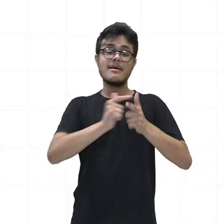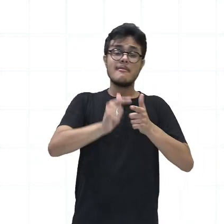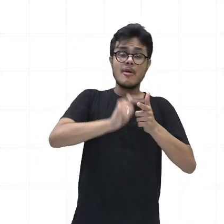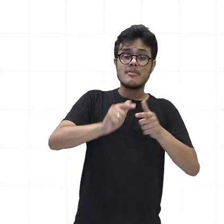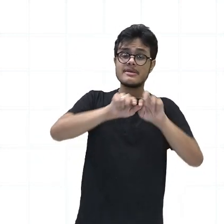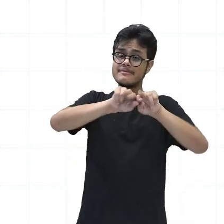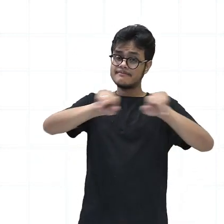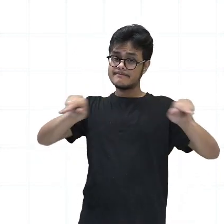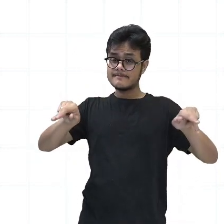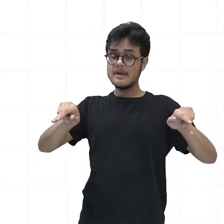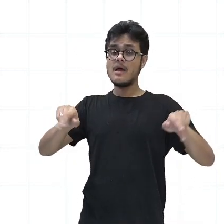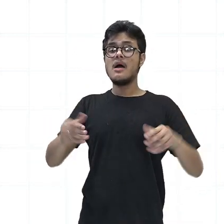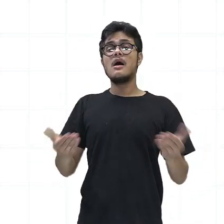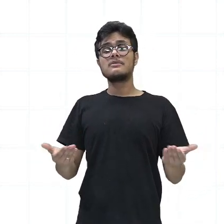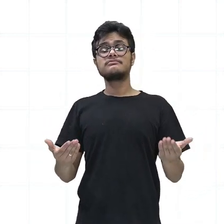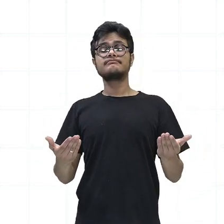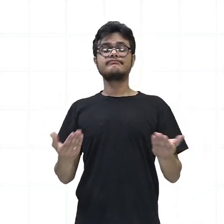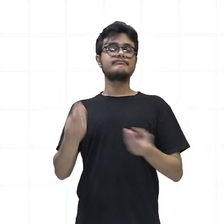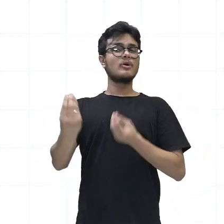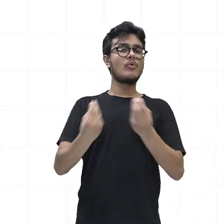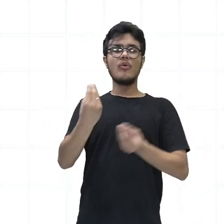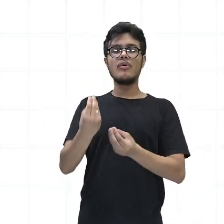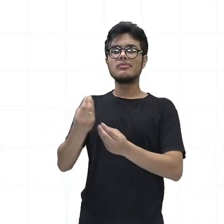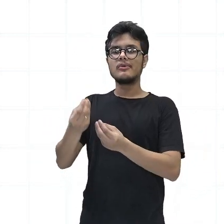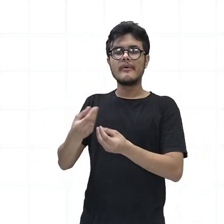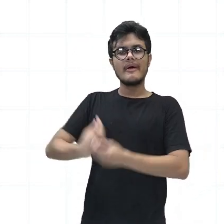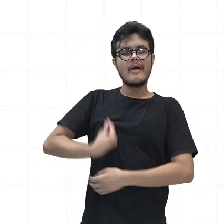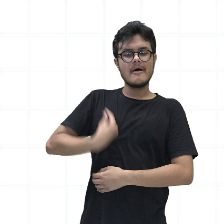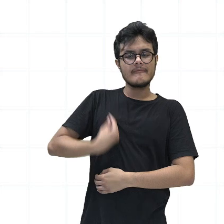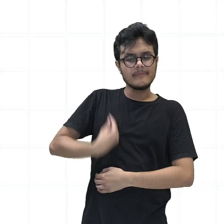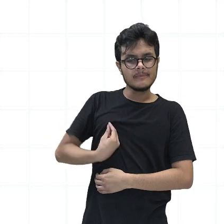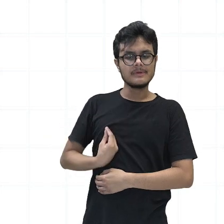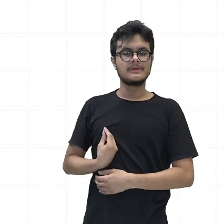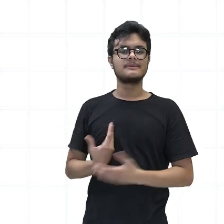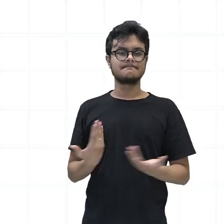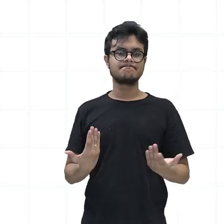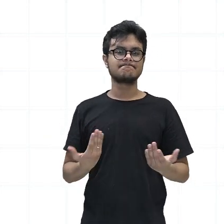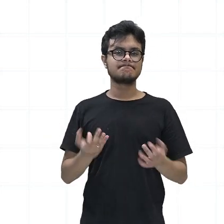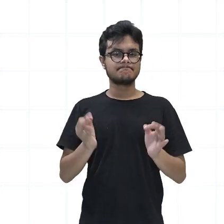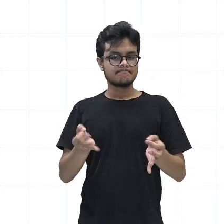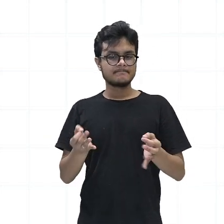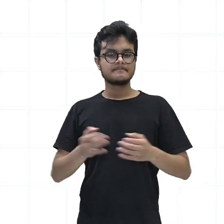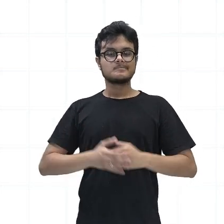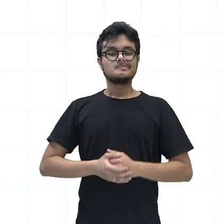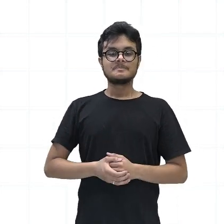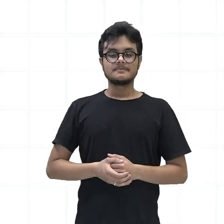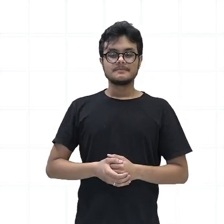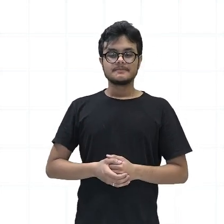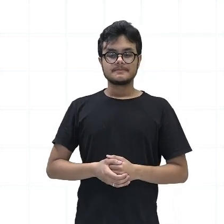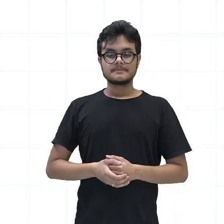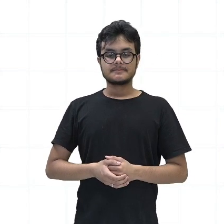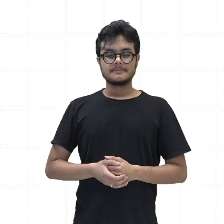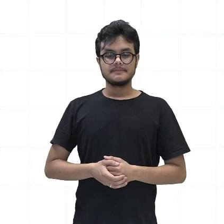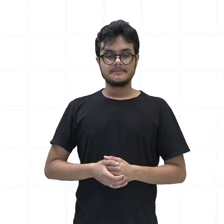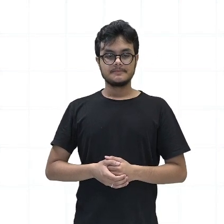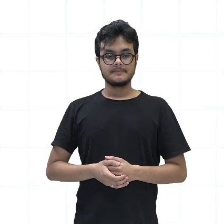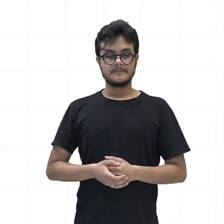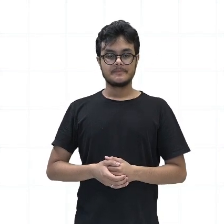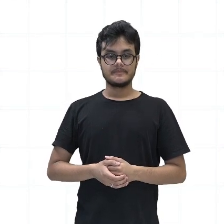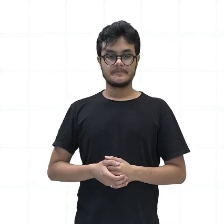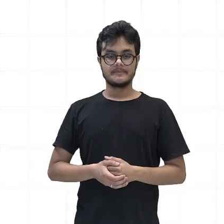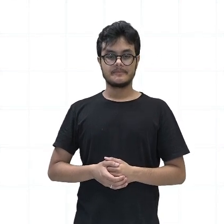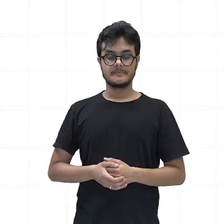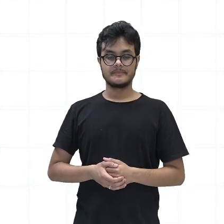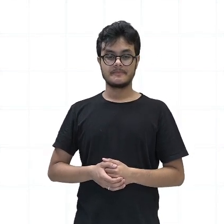externos, relacionamentos com os outros personagens e arco de desenvolvimento ao longo da história.